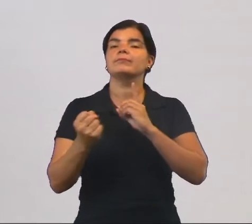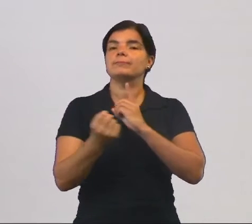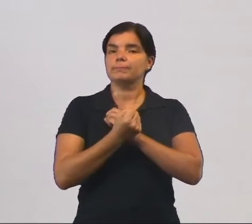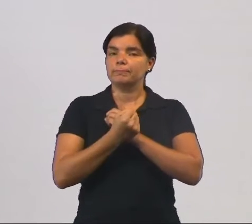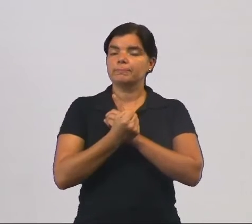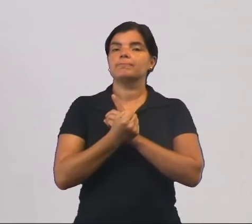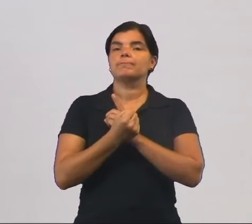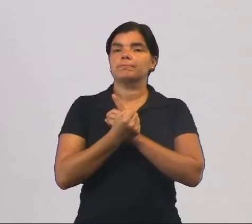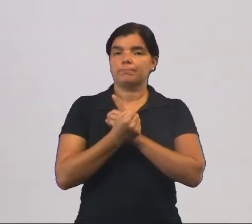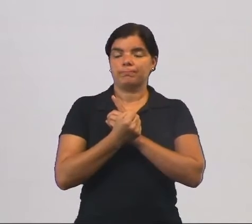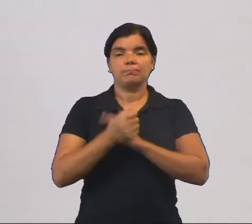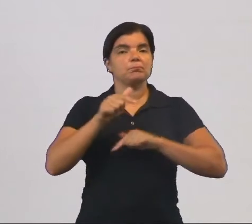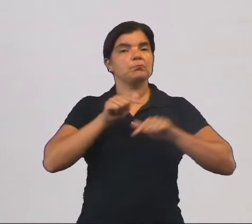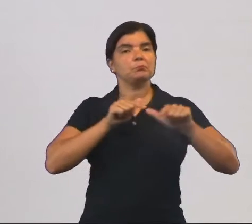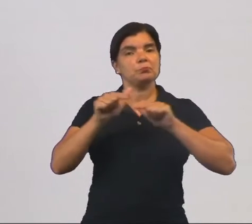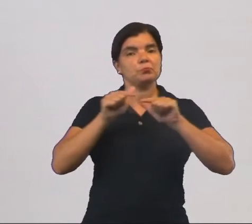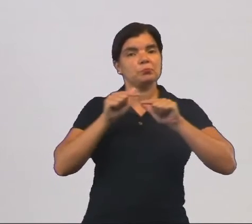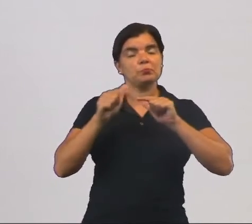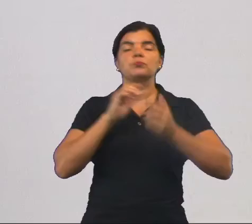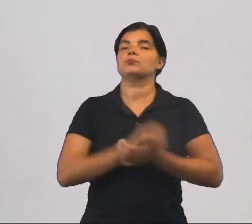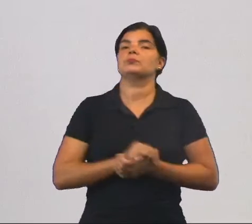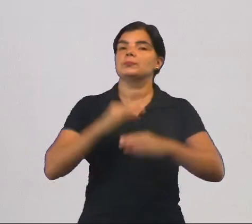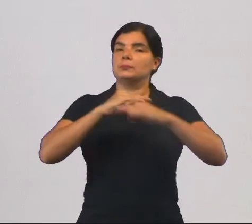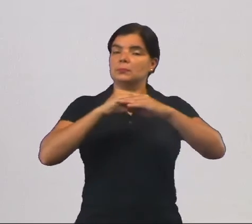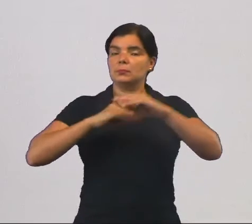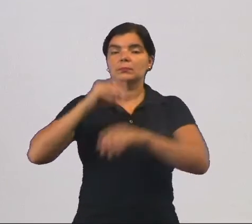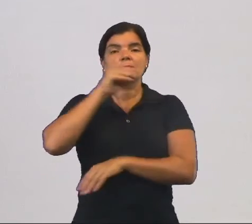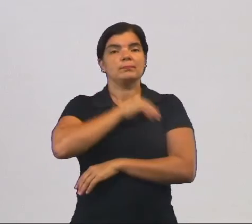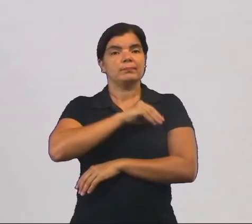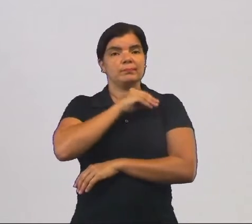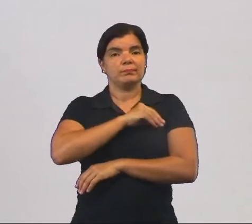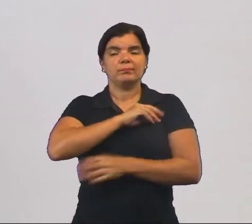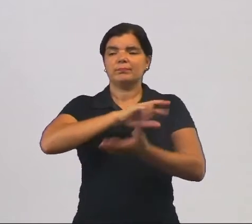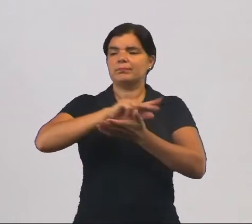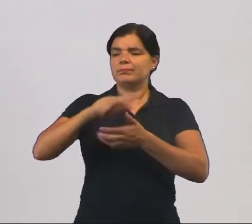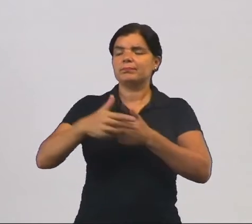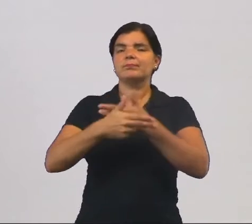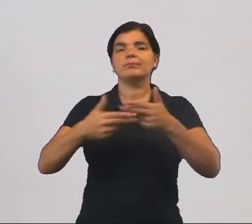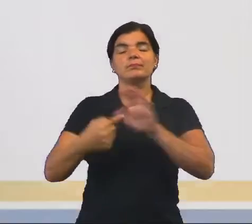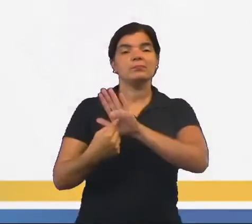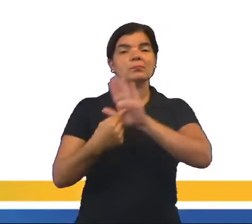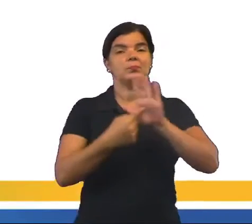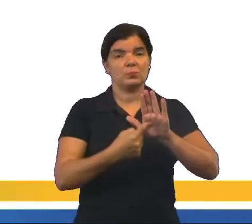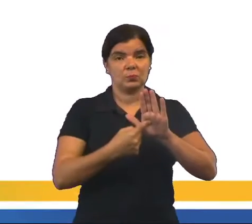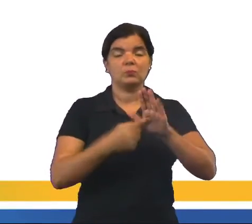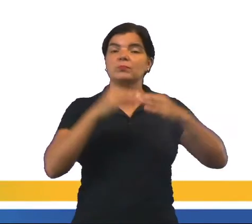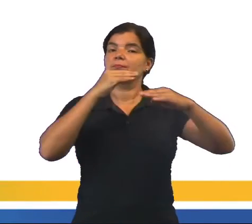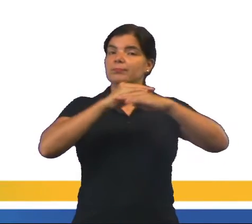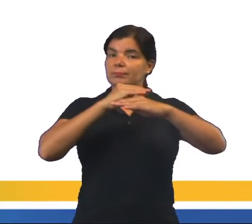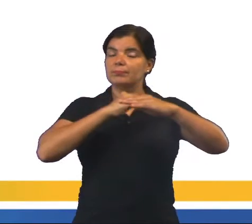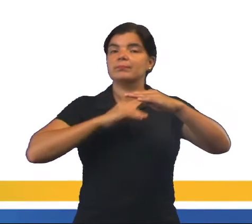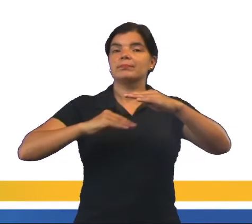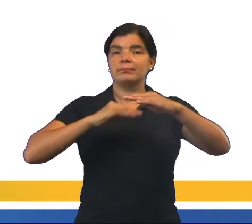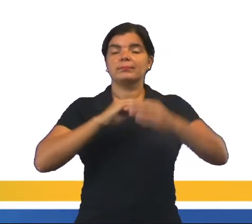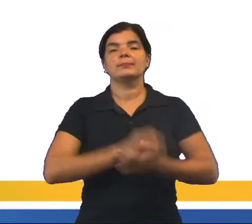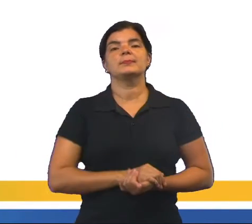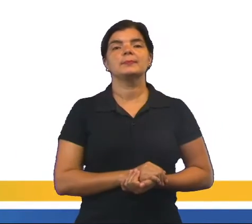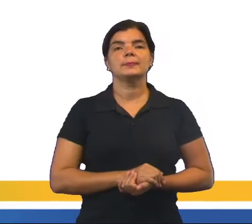seja no trabalho, seja no nível de renda. Uma série de fatores mostram uma